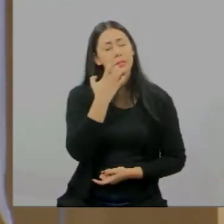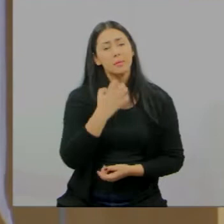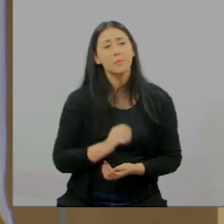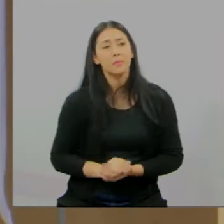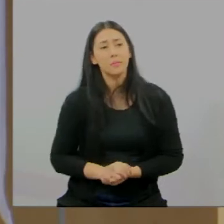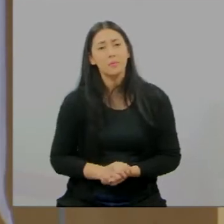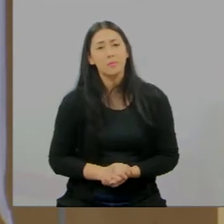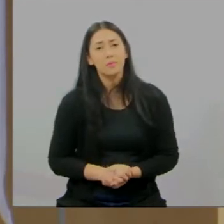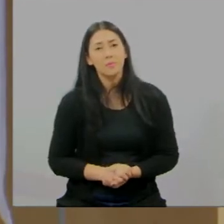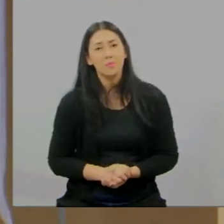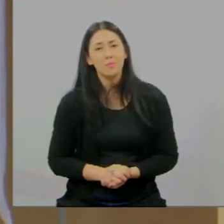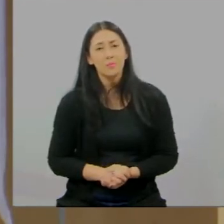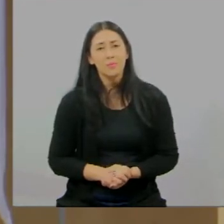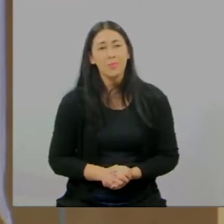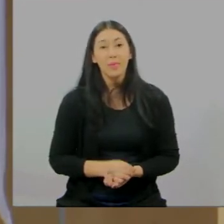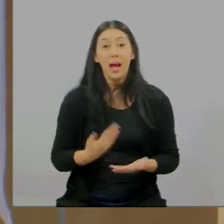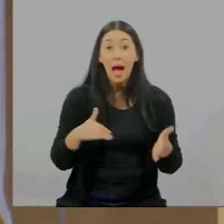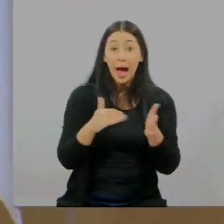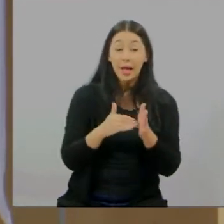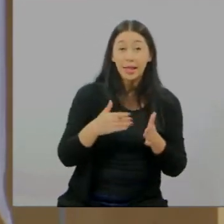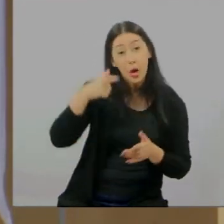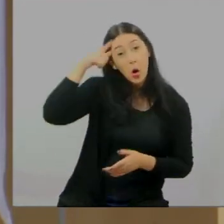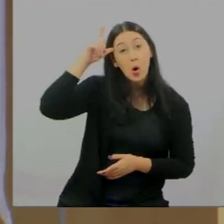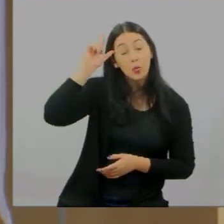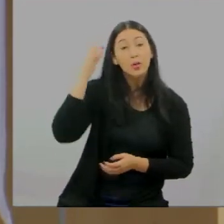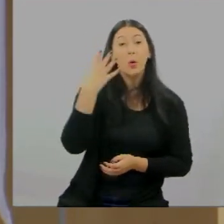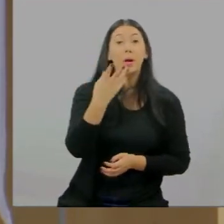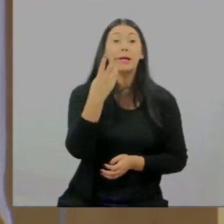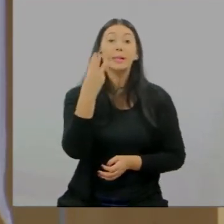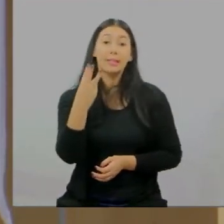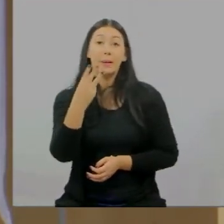gente. 43 óbitos até a data de ontem.